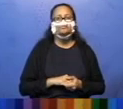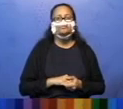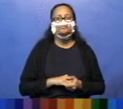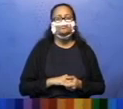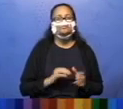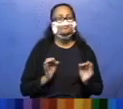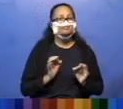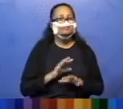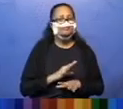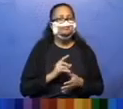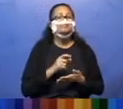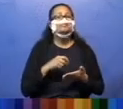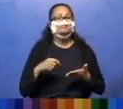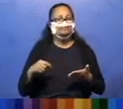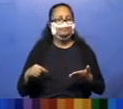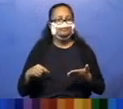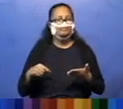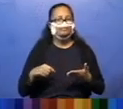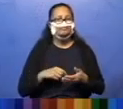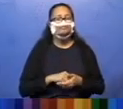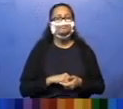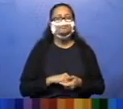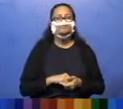Pronto? Registrado?